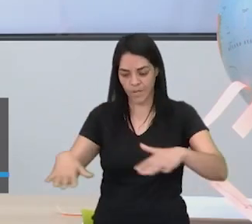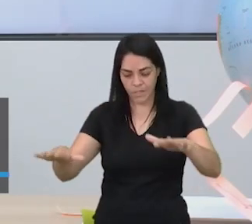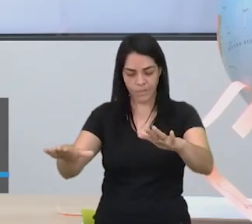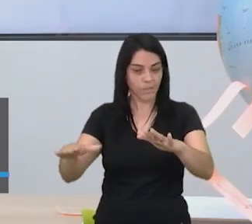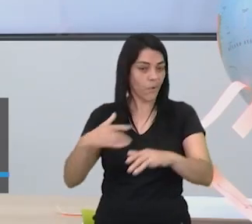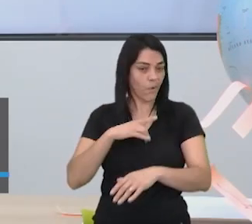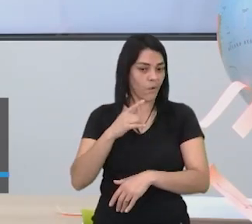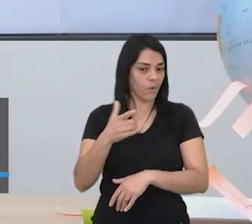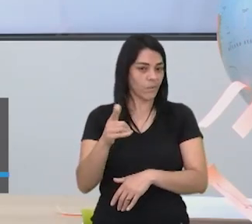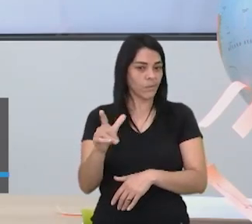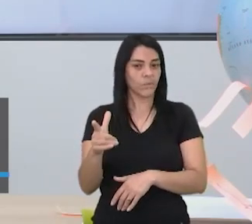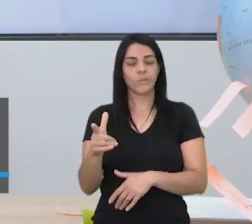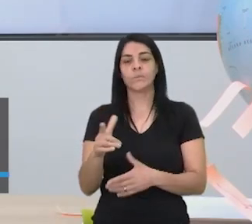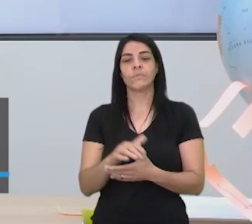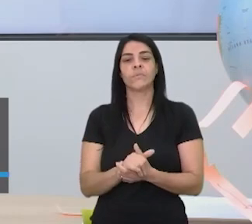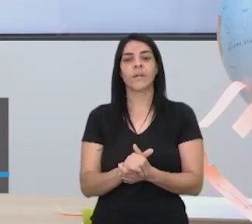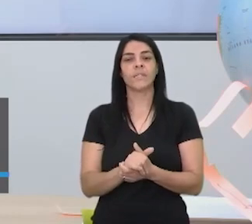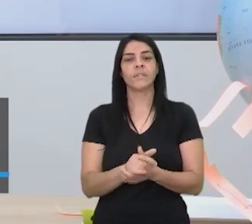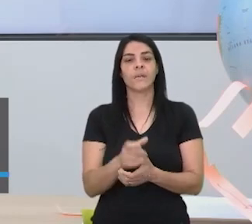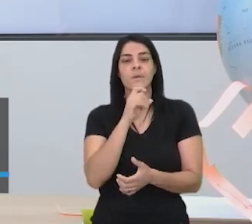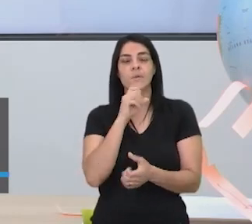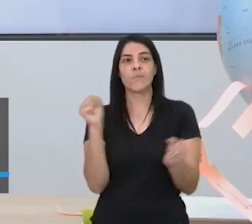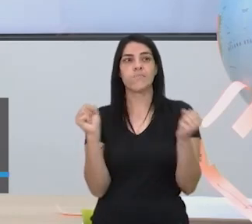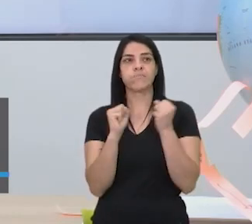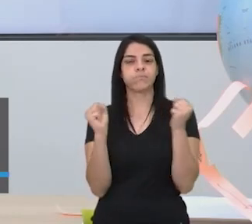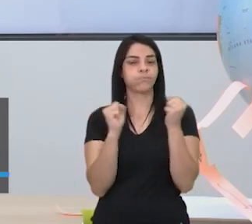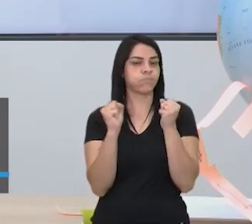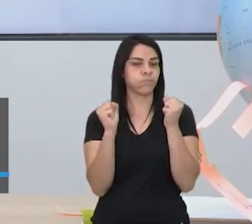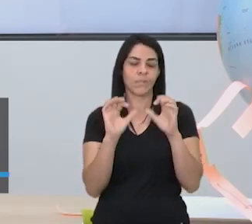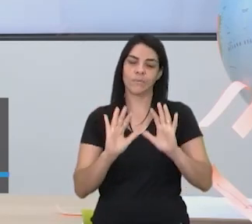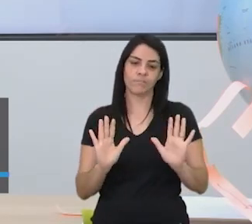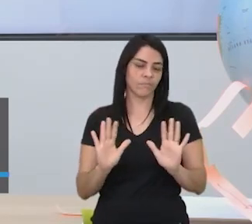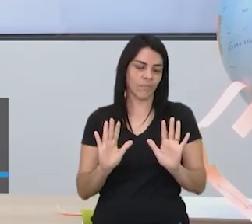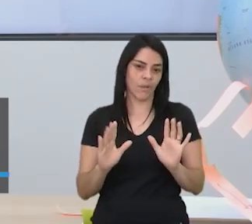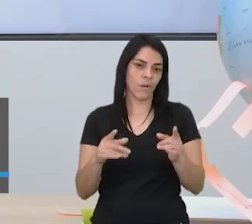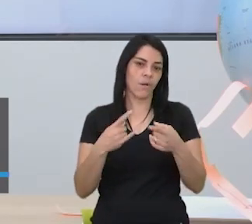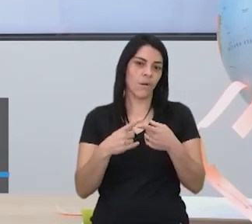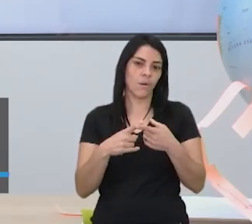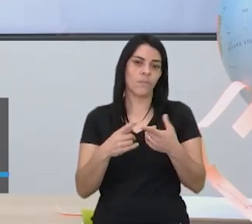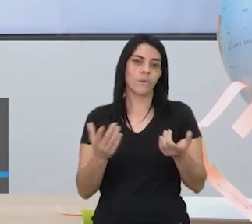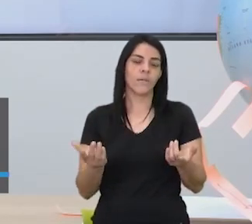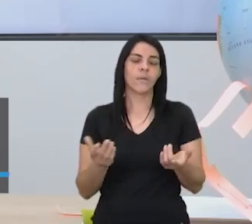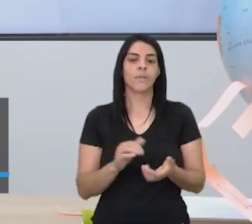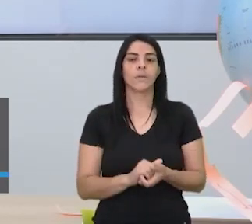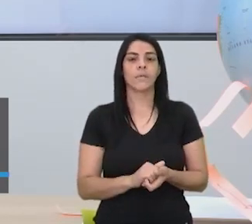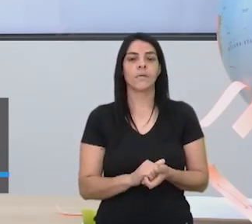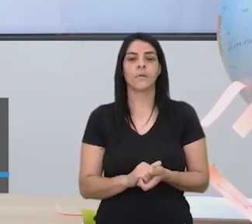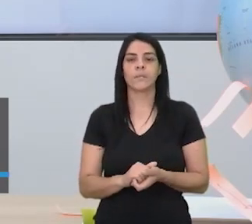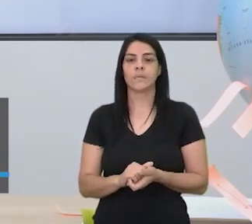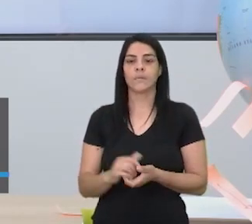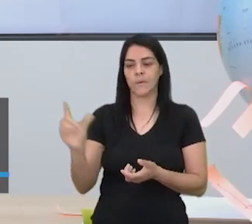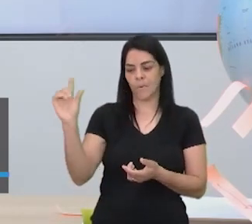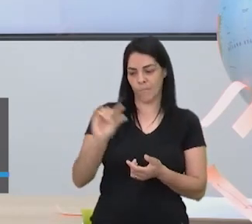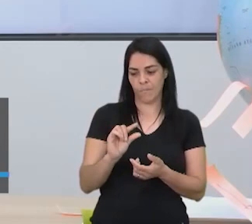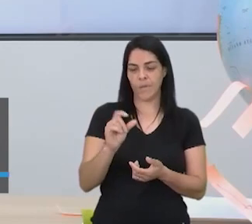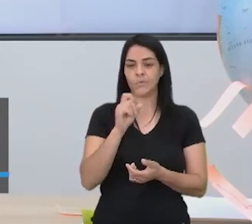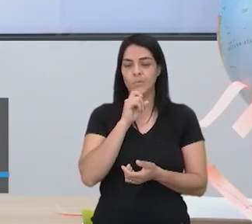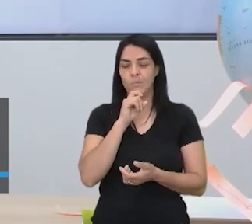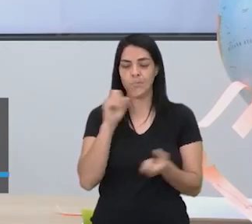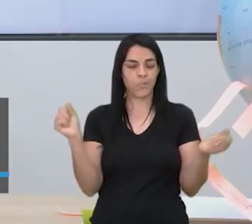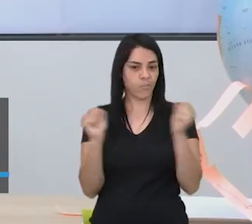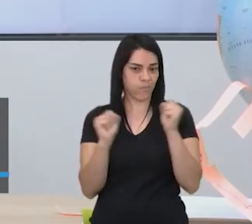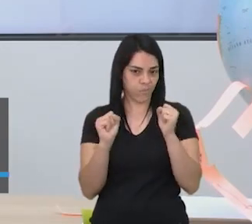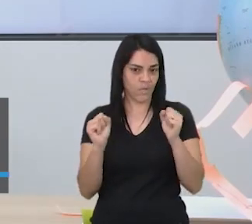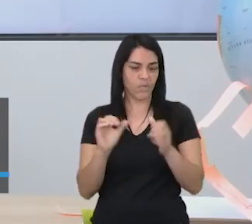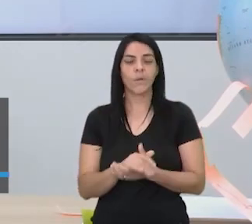ter um inverno tão rigoroso, o inverno vai ser mais frio. E aí menos frio.